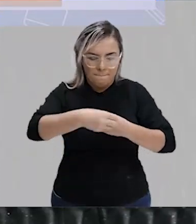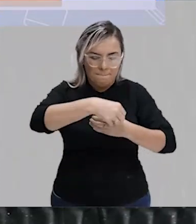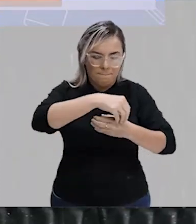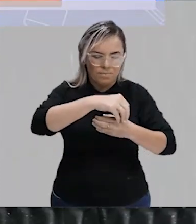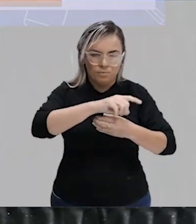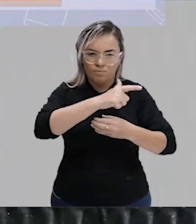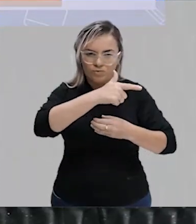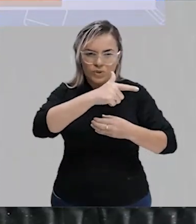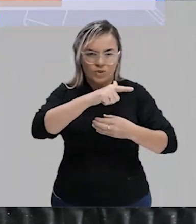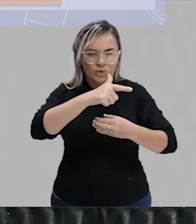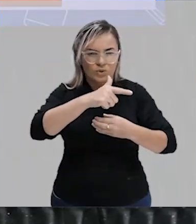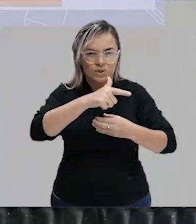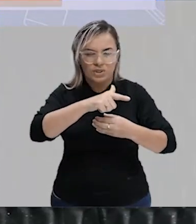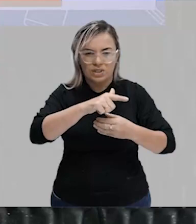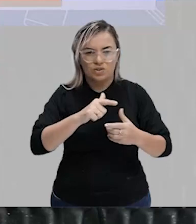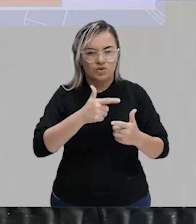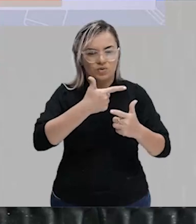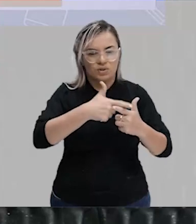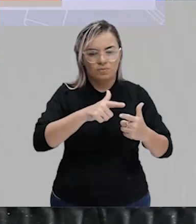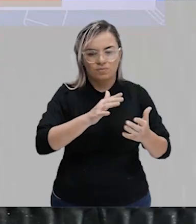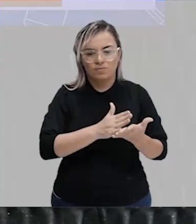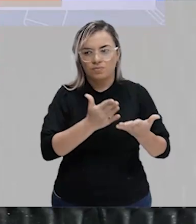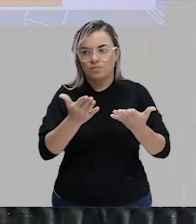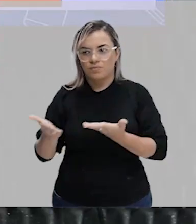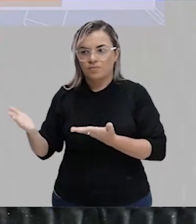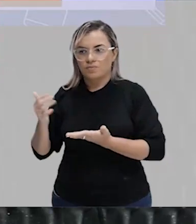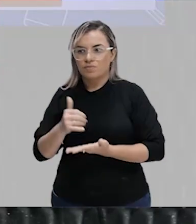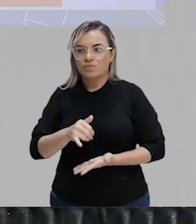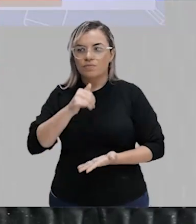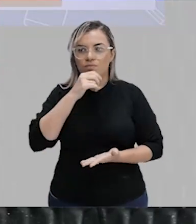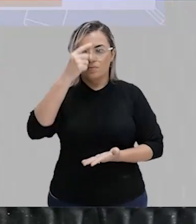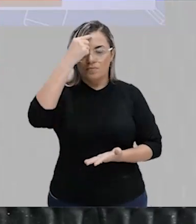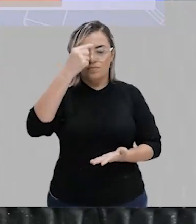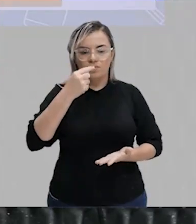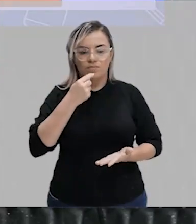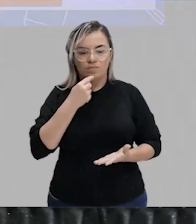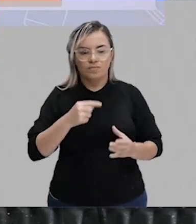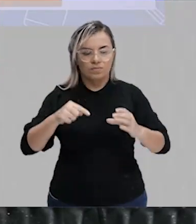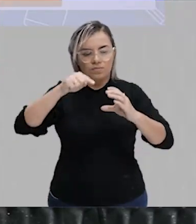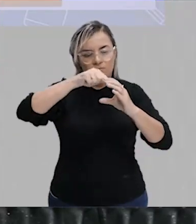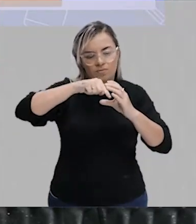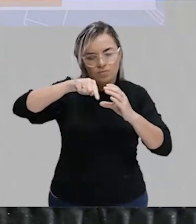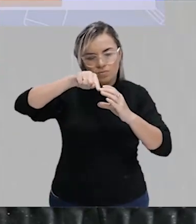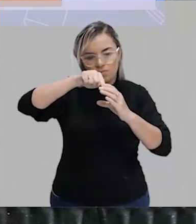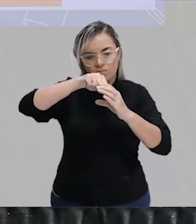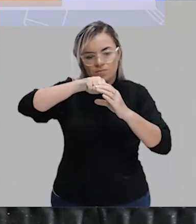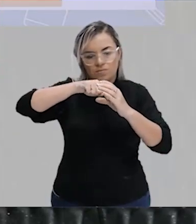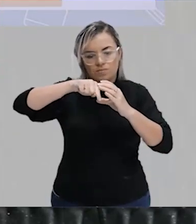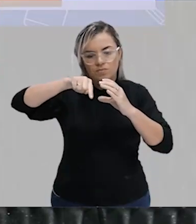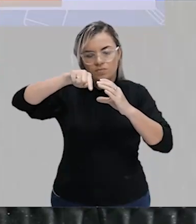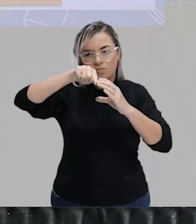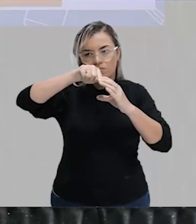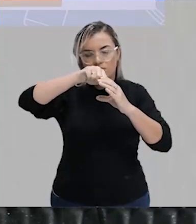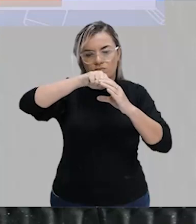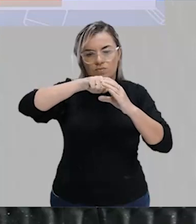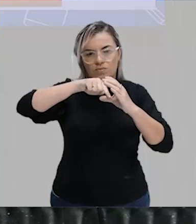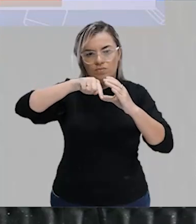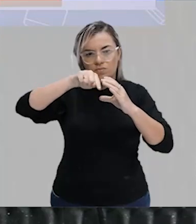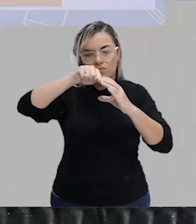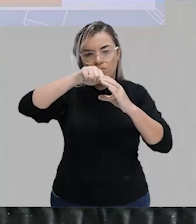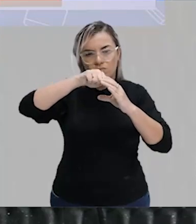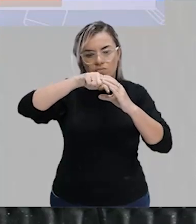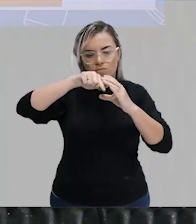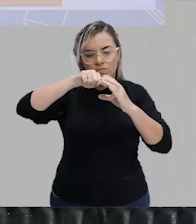vai sofrer divisão. Olha aqui, ó, por exemplo. Nesse ovo aqui, o vitelo está todo acumulado só aqui nessa parte que está pintado de